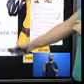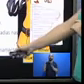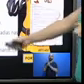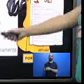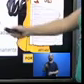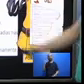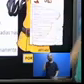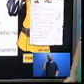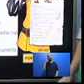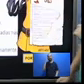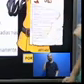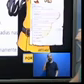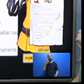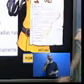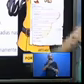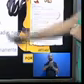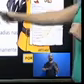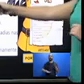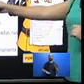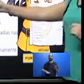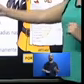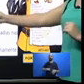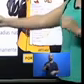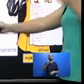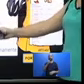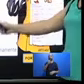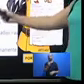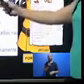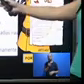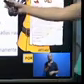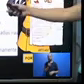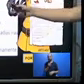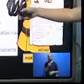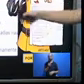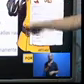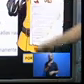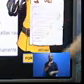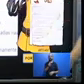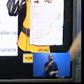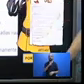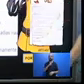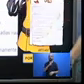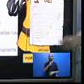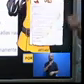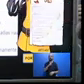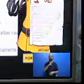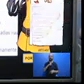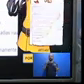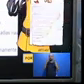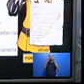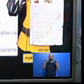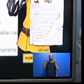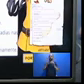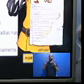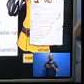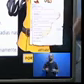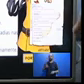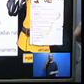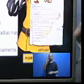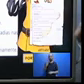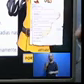próxima atividade, lá no 86. Capitanias hereditárias. Tem 3 frases aí. E nós vamos ver qual